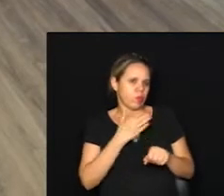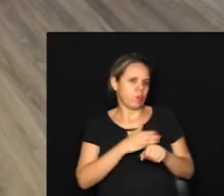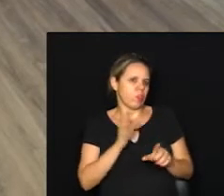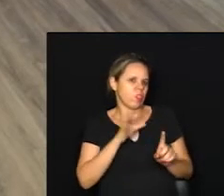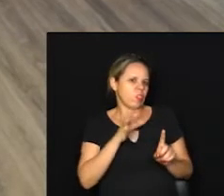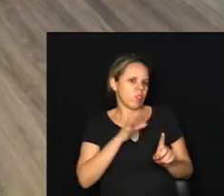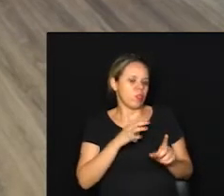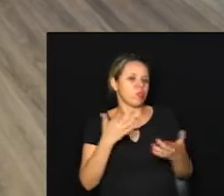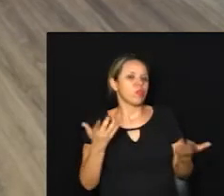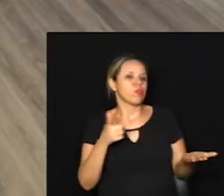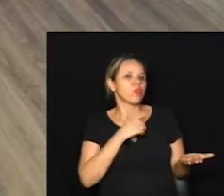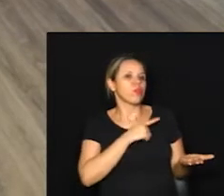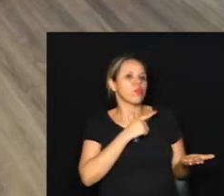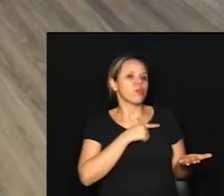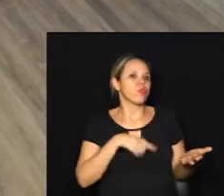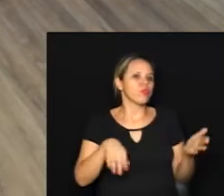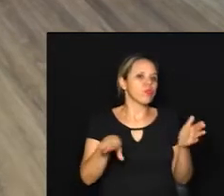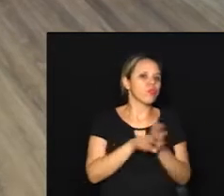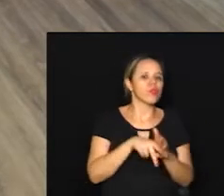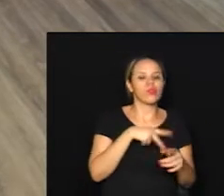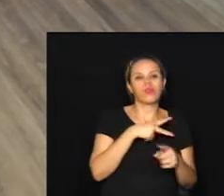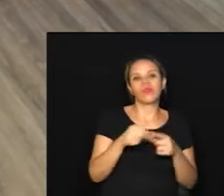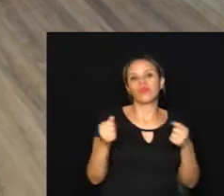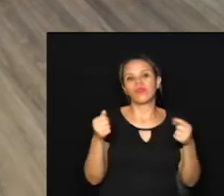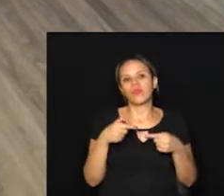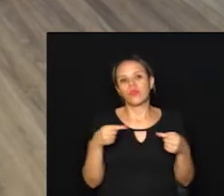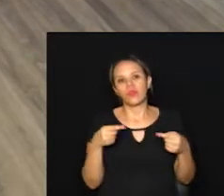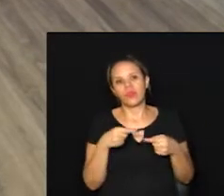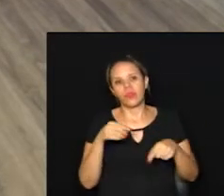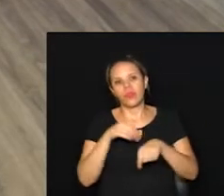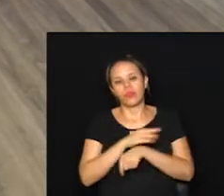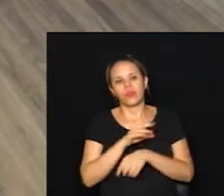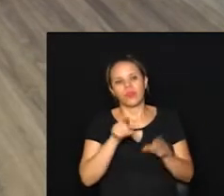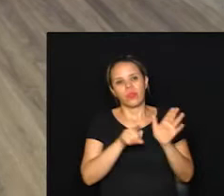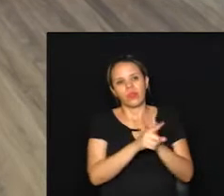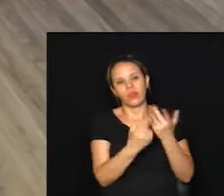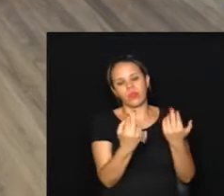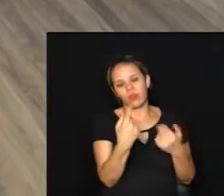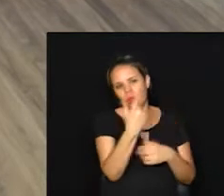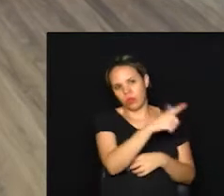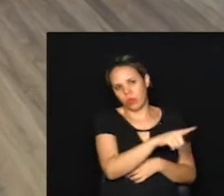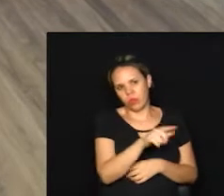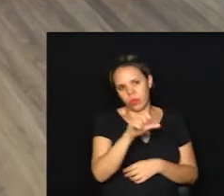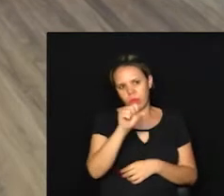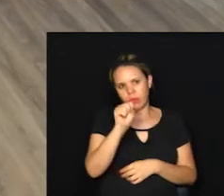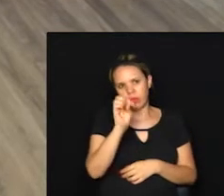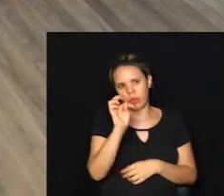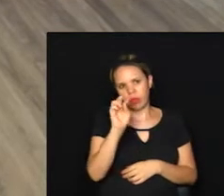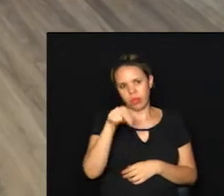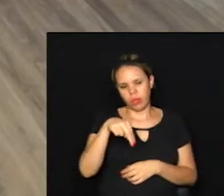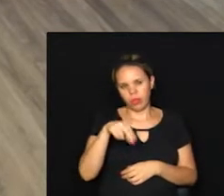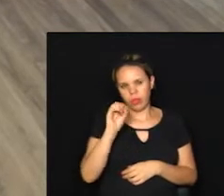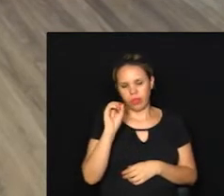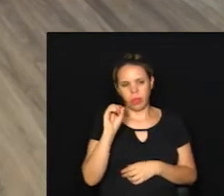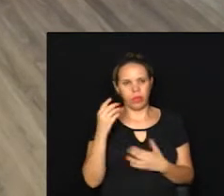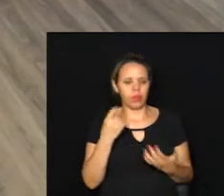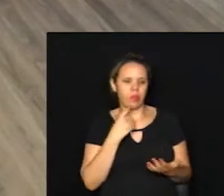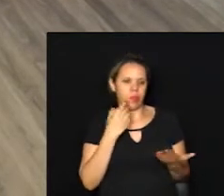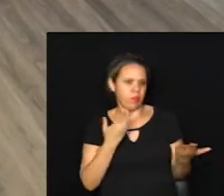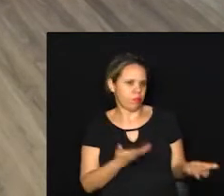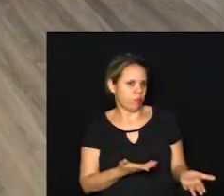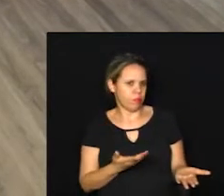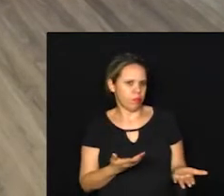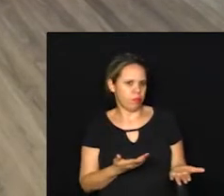Guarani chegou em uma fase e venceu o derby? E já passo também a pergunta depois ao Stefan Campineiro, já que a Ponte vem